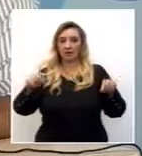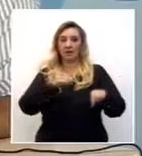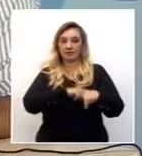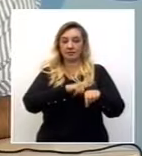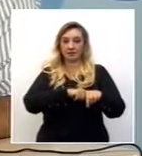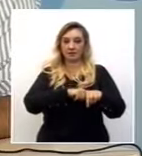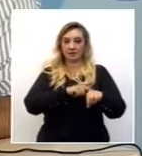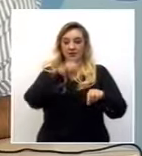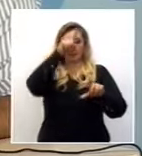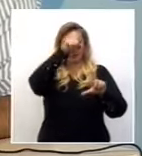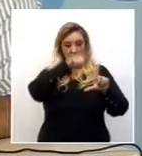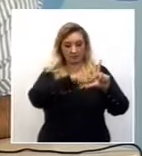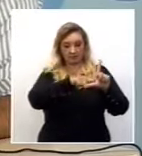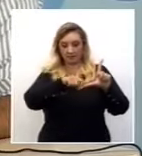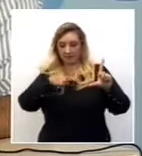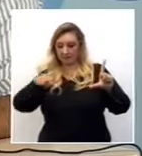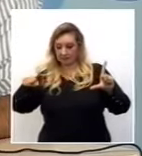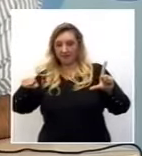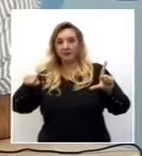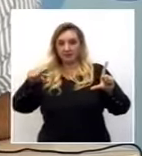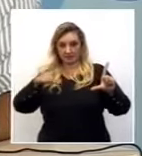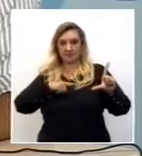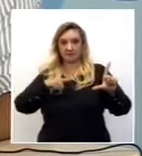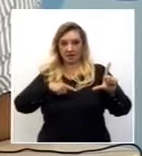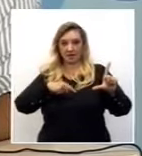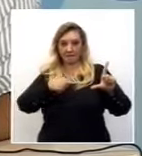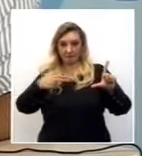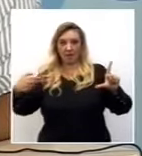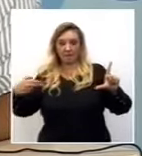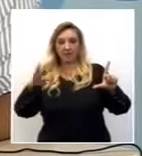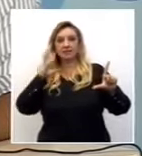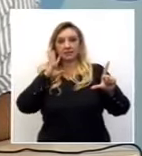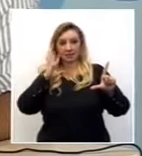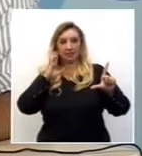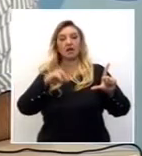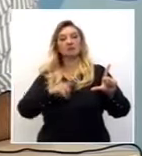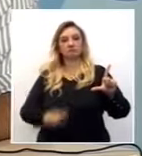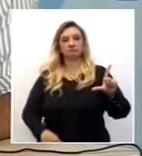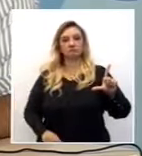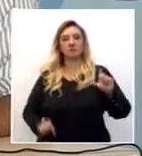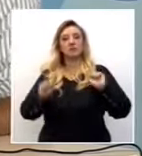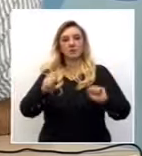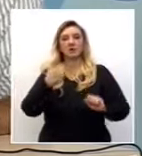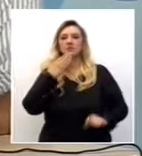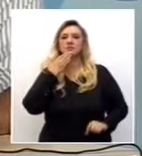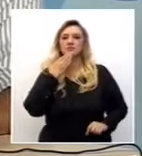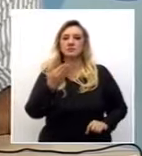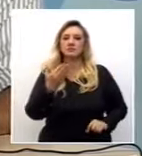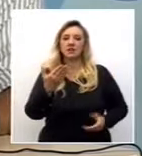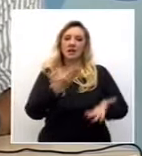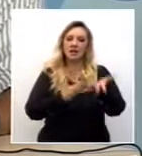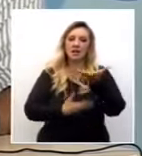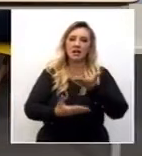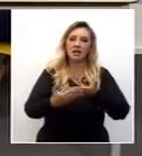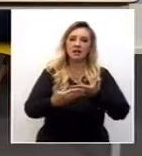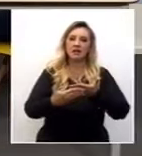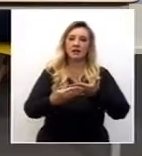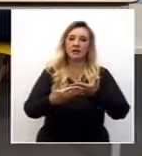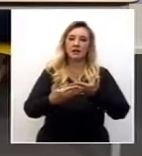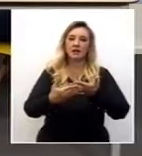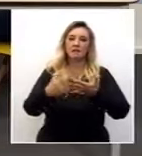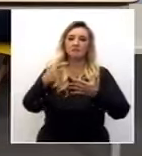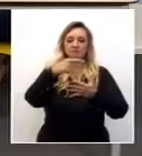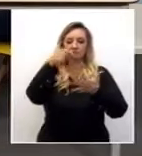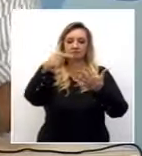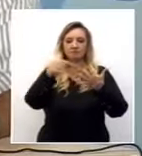Padlet oferece essa ferramenta de linha do tempo. É muito legal. Vocês também podem pedir essa interação para classificação, né? Então,